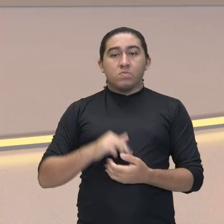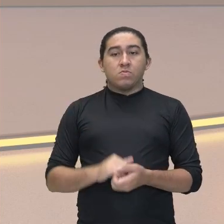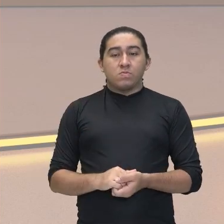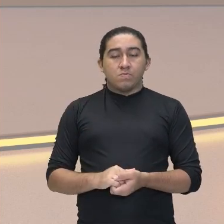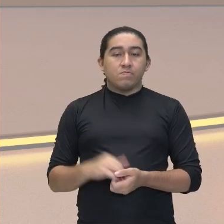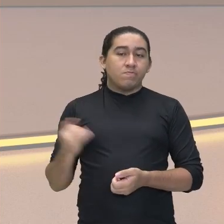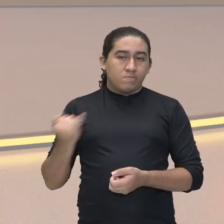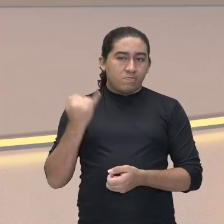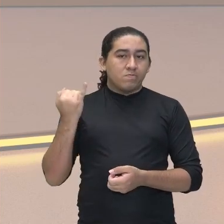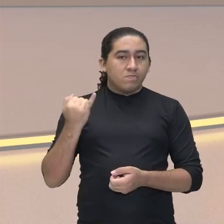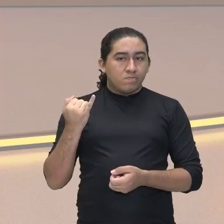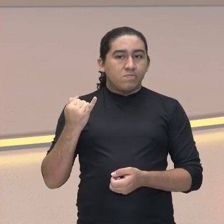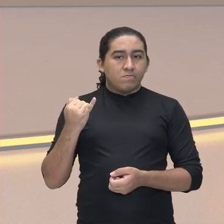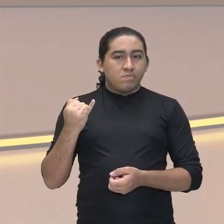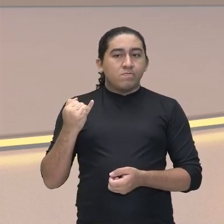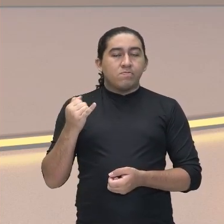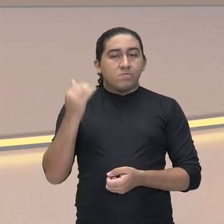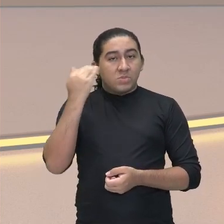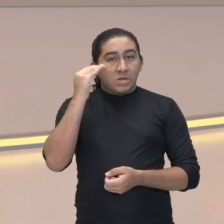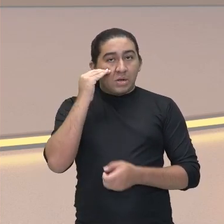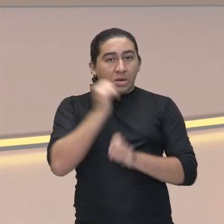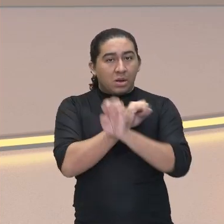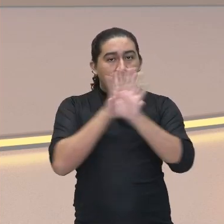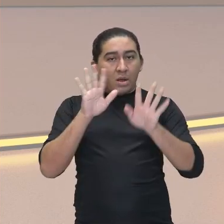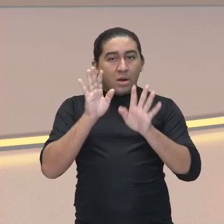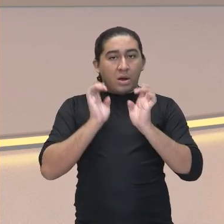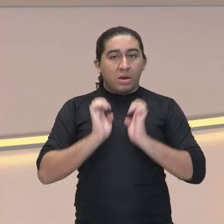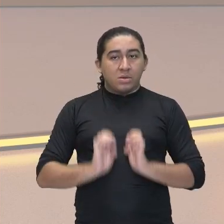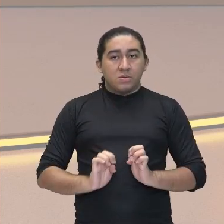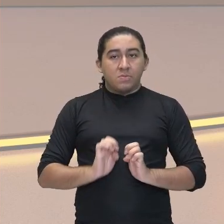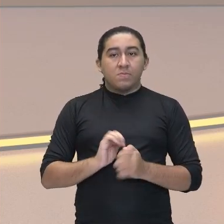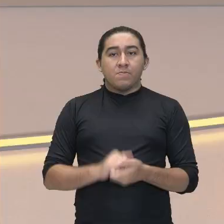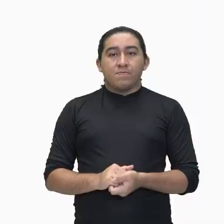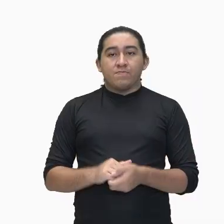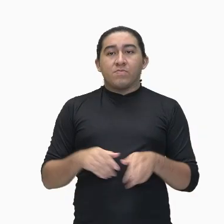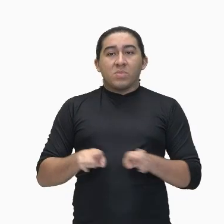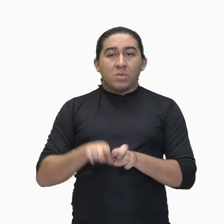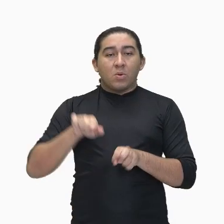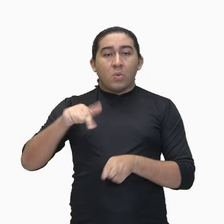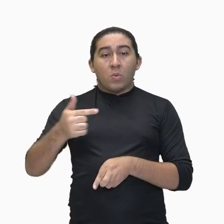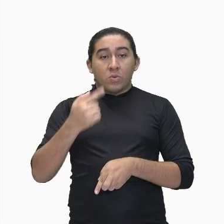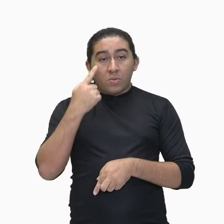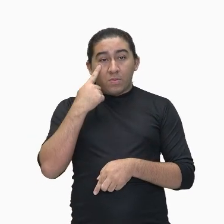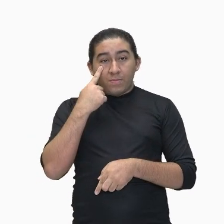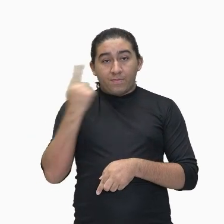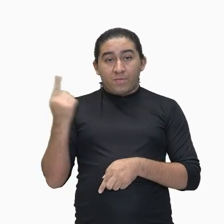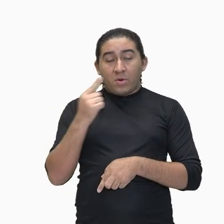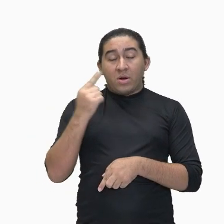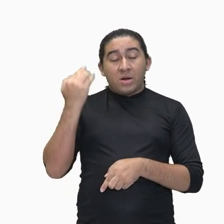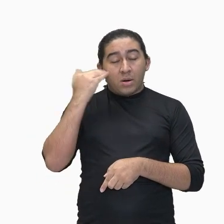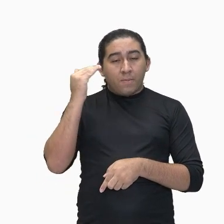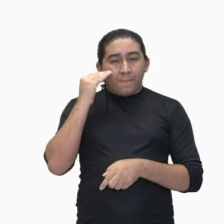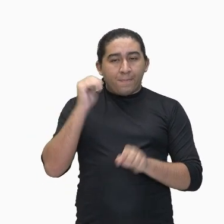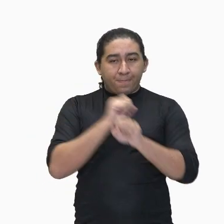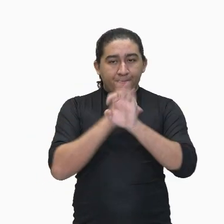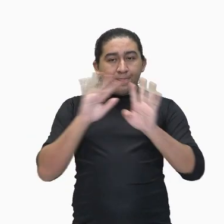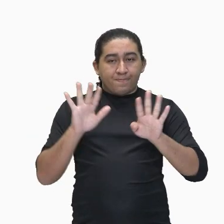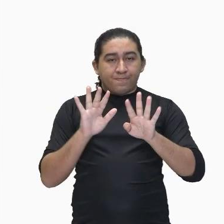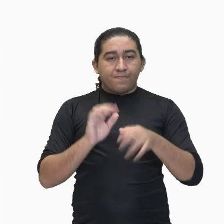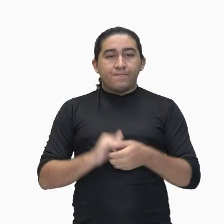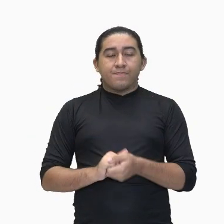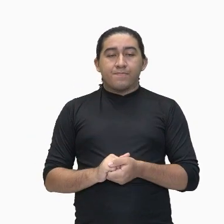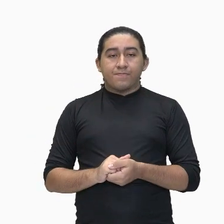importante entender a ética em Aristóteles. Tem mais um ponto que eu quero ainda trazer para vocês entenderem essa questão aí. Ó. Na